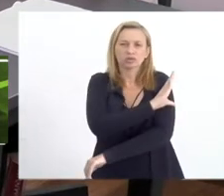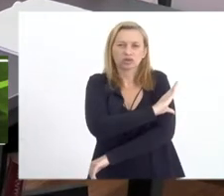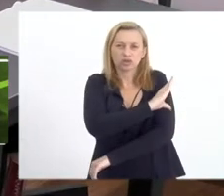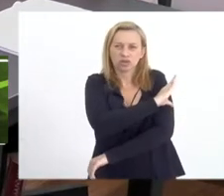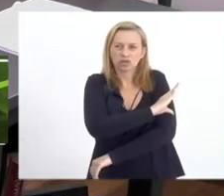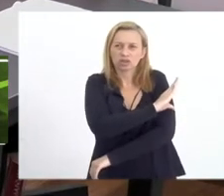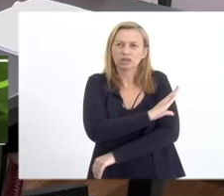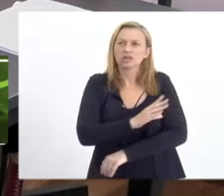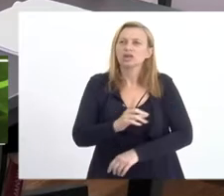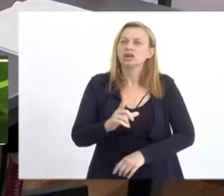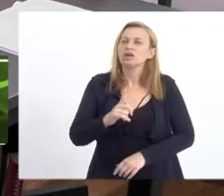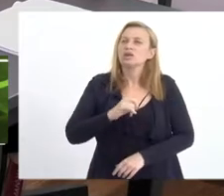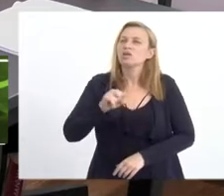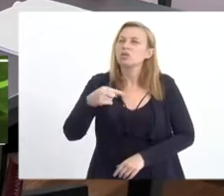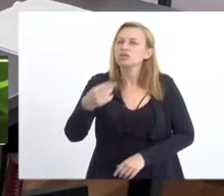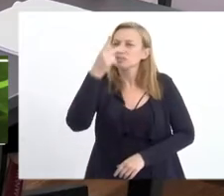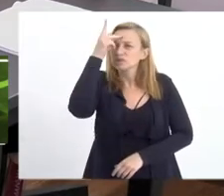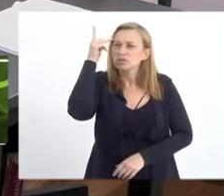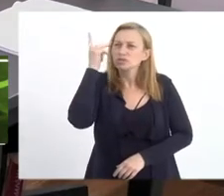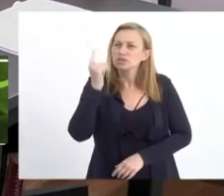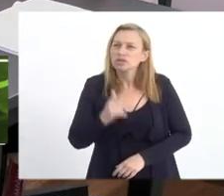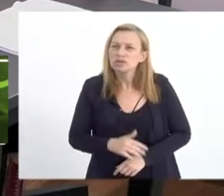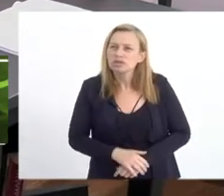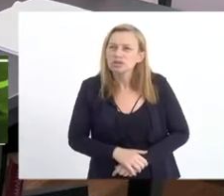Campos, alguém gostaria?